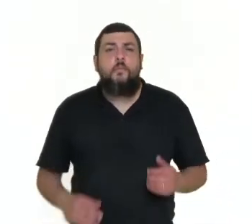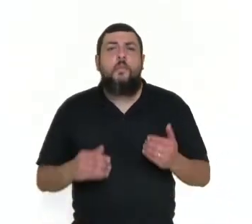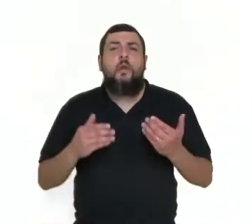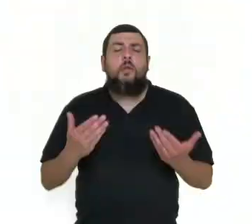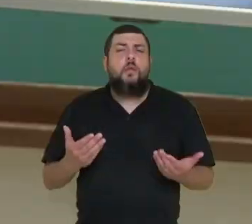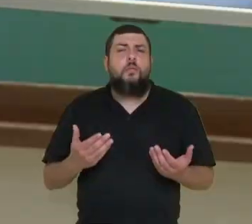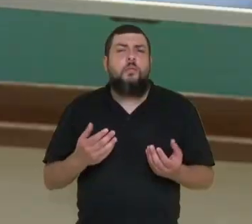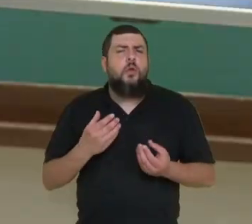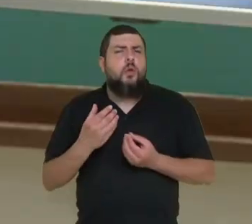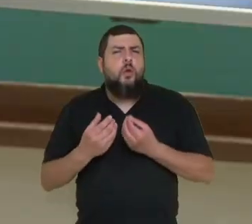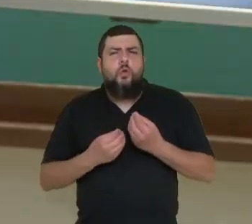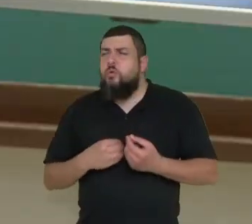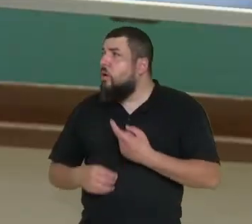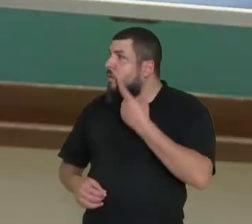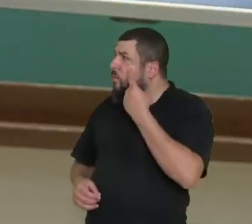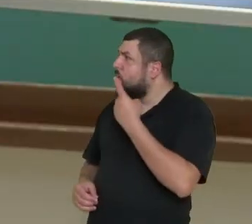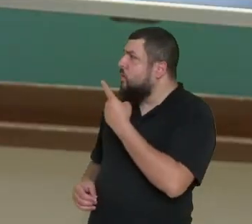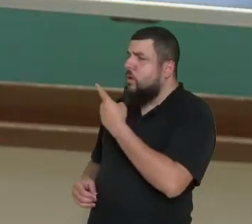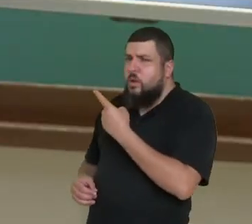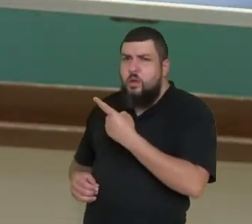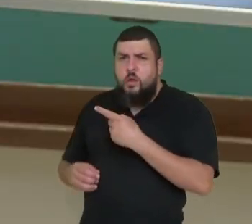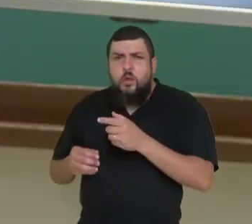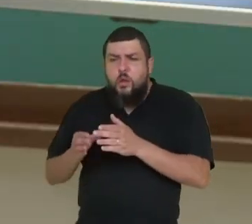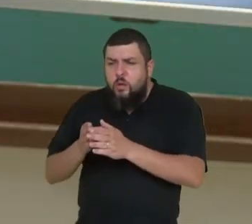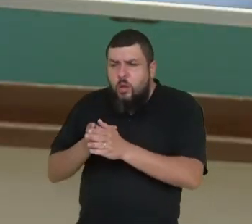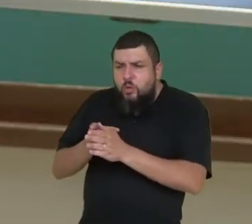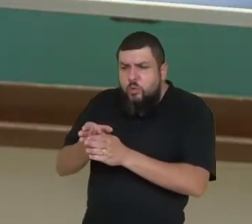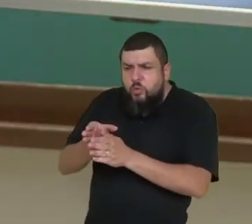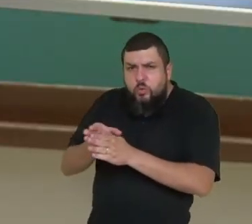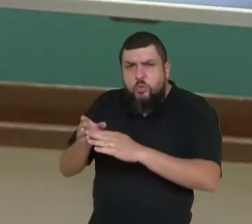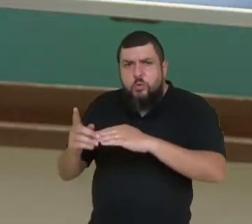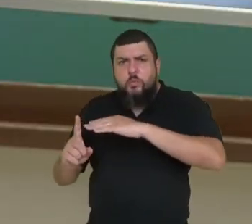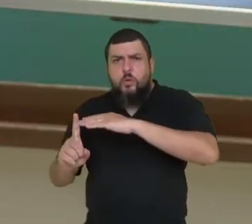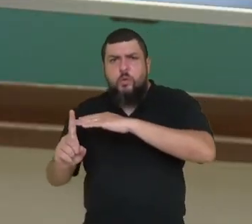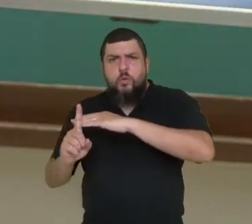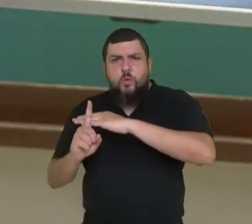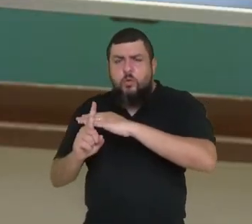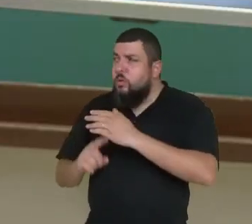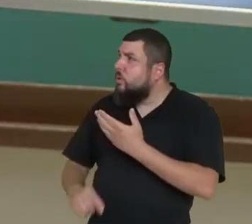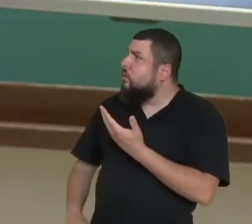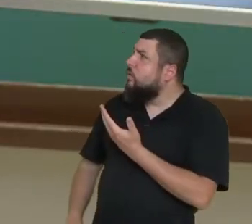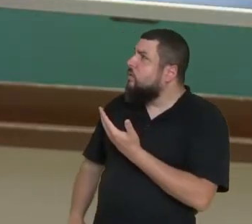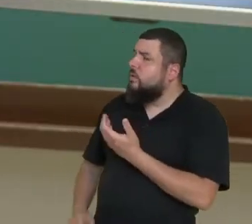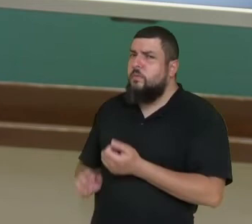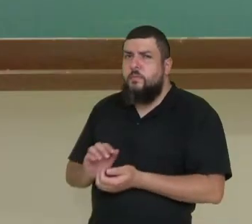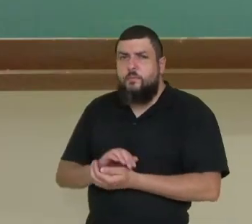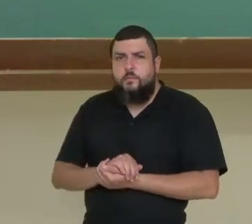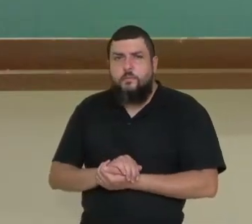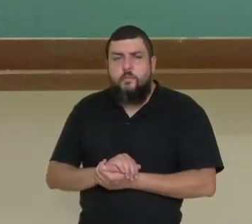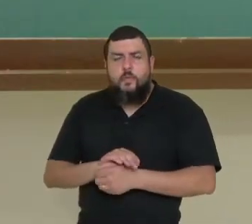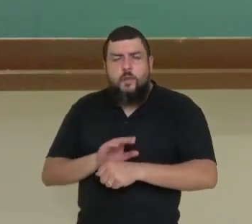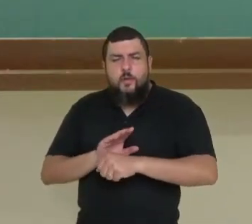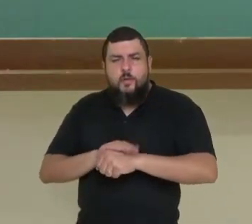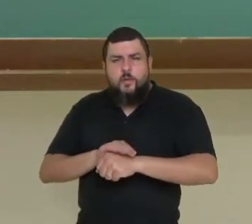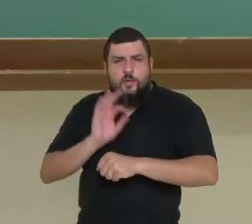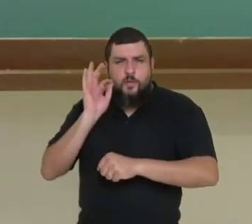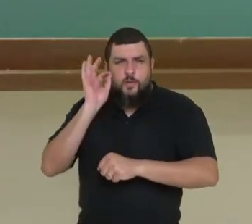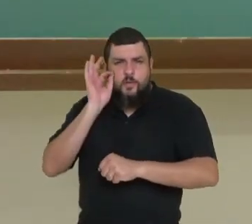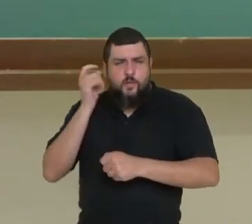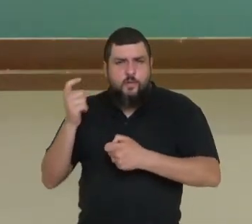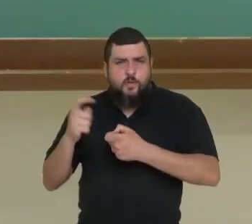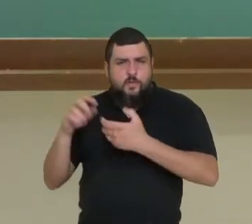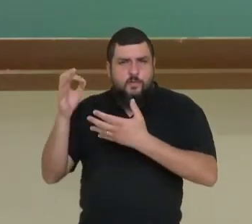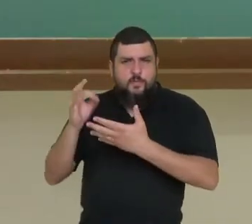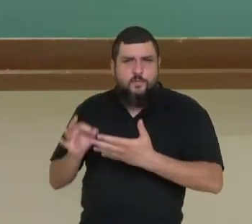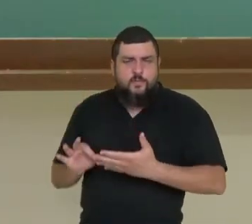orientação específica dada ao consumidor, ao leitor, nesse poema de cordel? Mais um tempinho para vocês resolverem mais